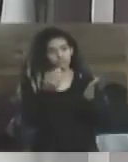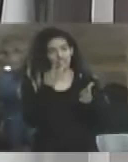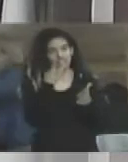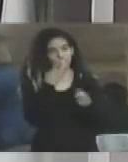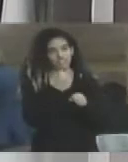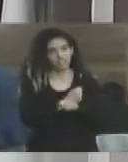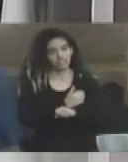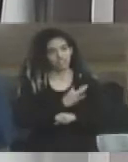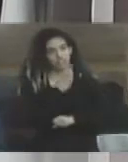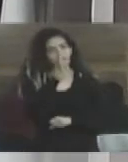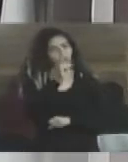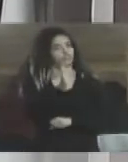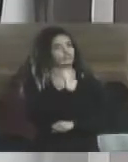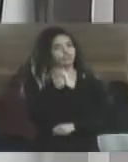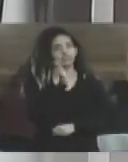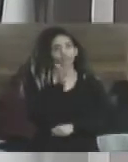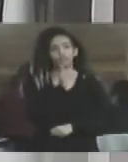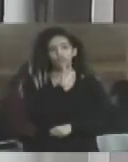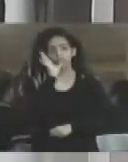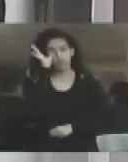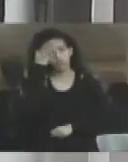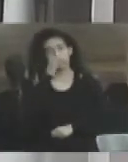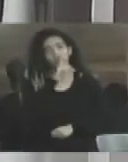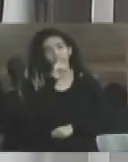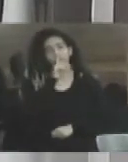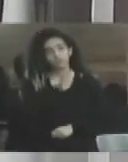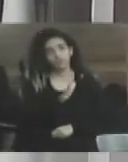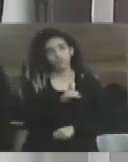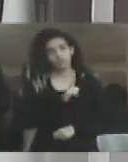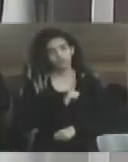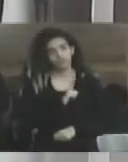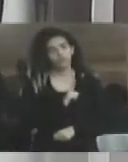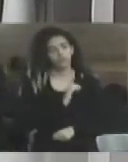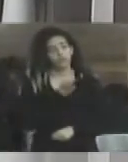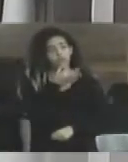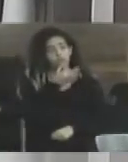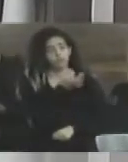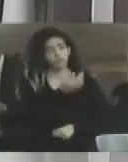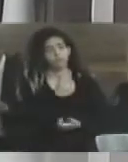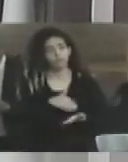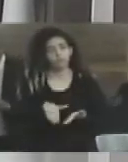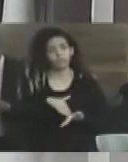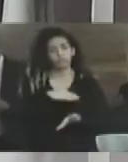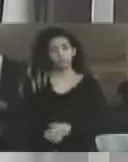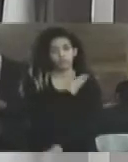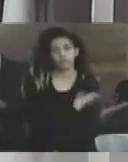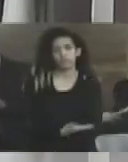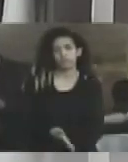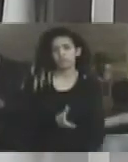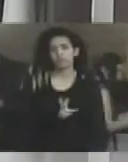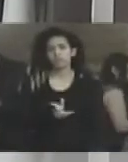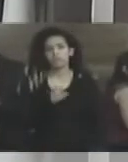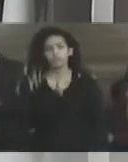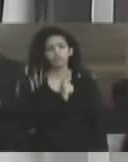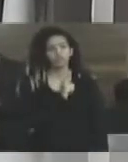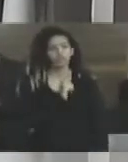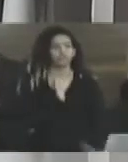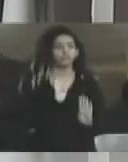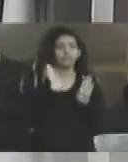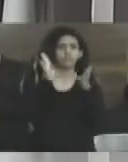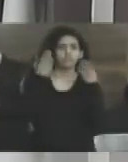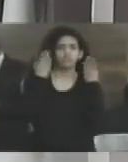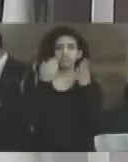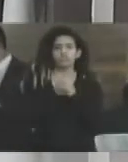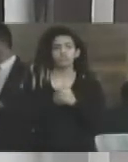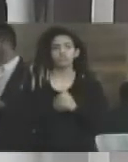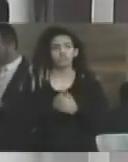sorrindo. Água tem. Quero dar também a sugestão para a Secretaria de Cultura, que toda vez que tiver um evento, que chame